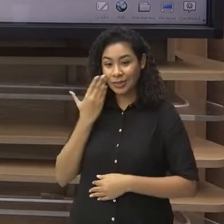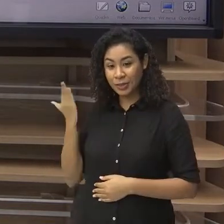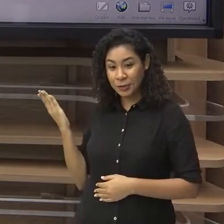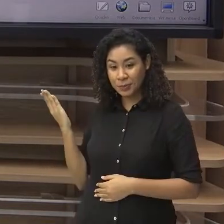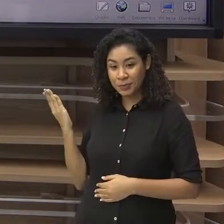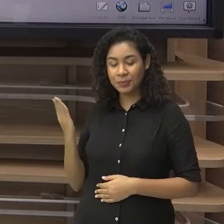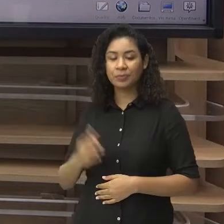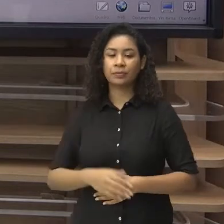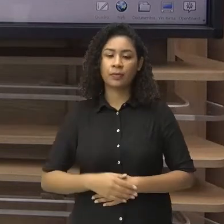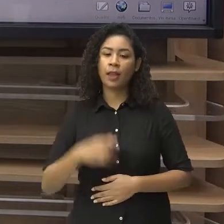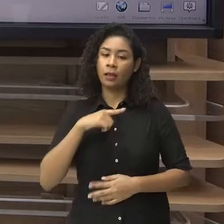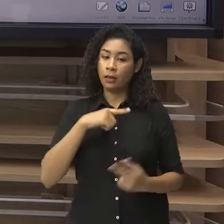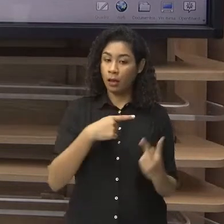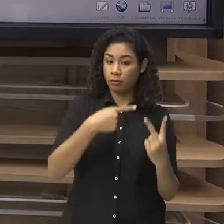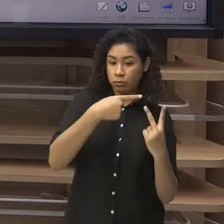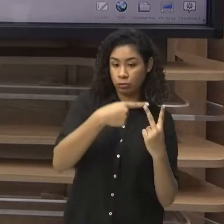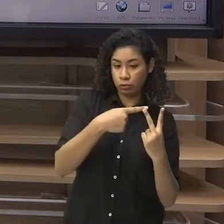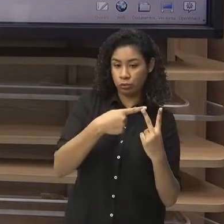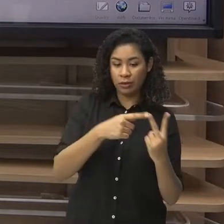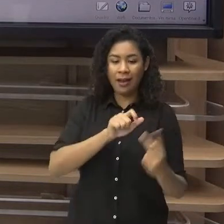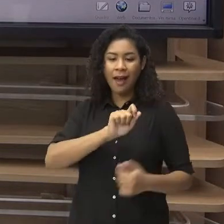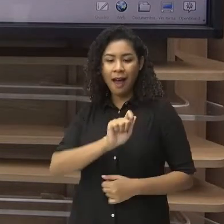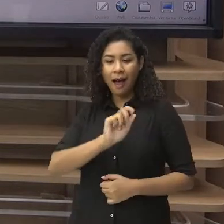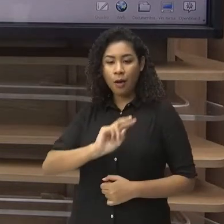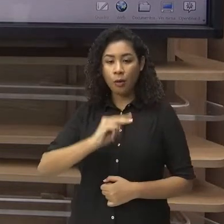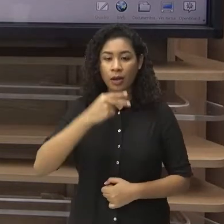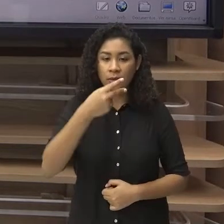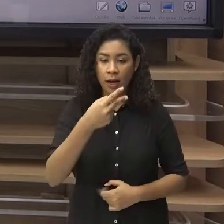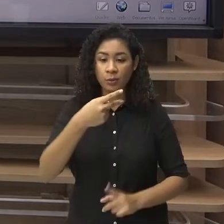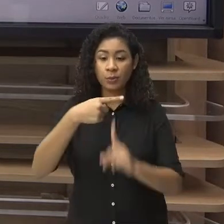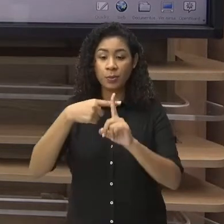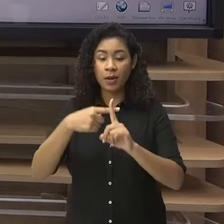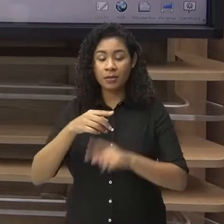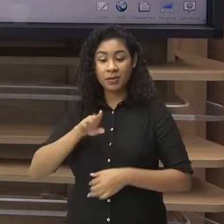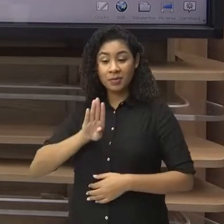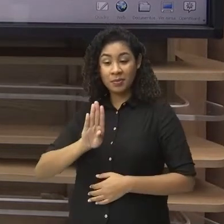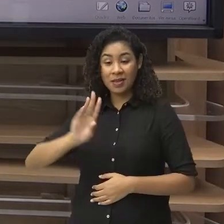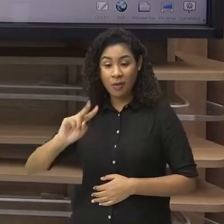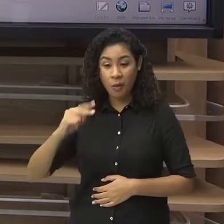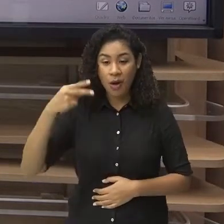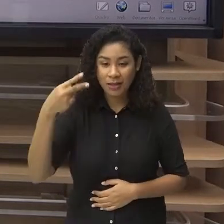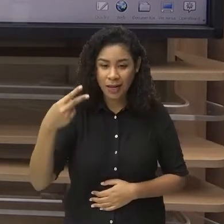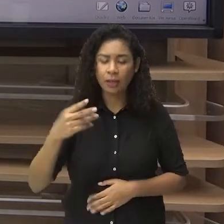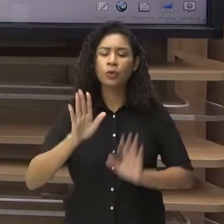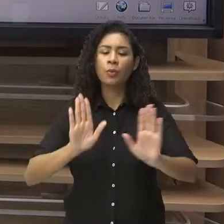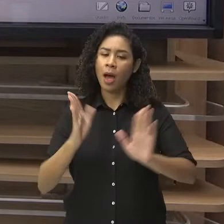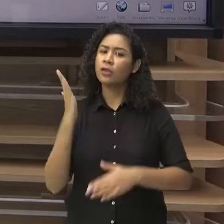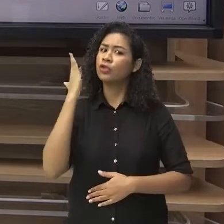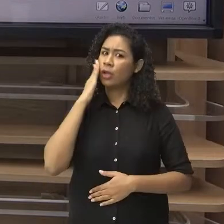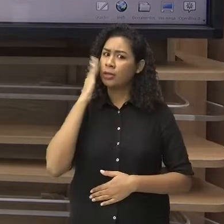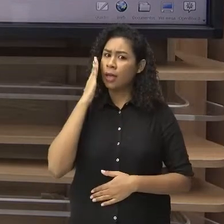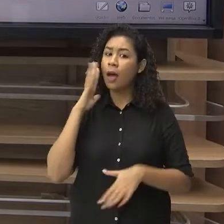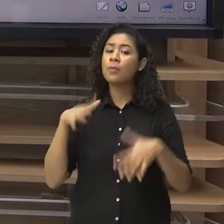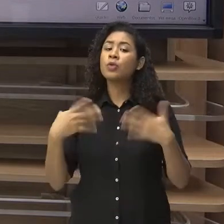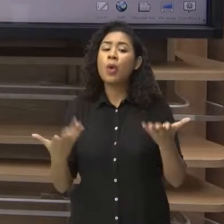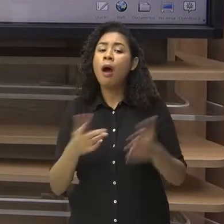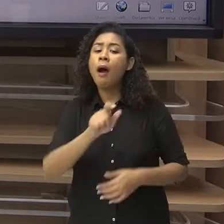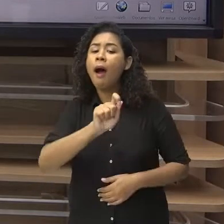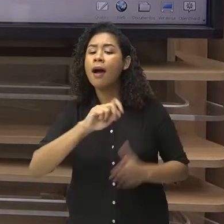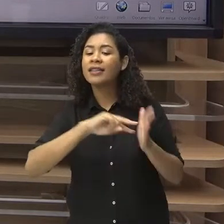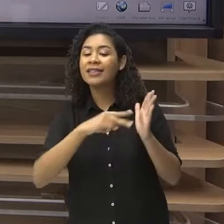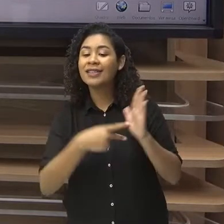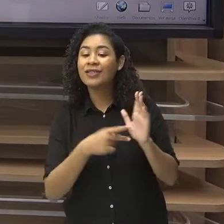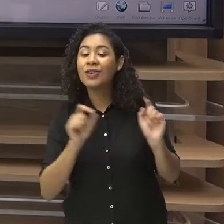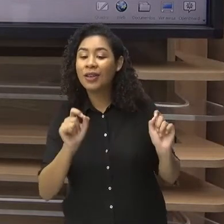embaixo, raiz quadrada de a ao quadrado mais b ao quadrado. Vejam que nós sabemos quem é a, quem é b. A é o coeficiente